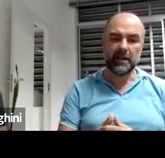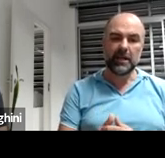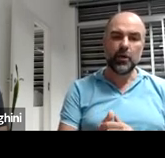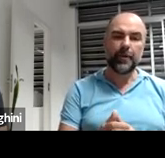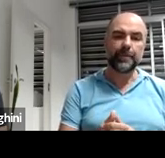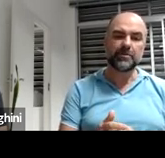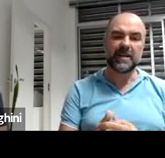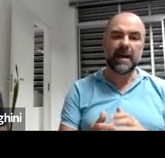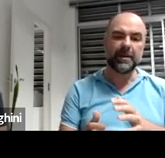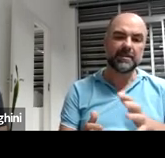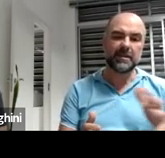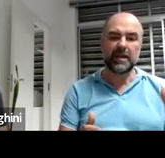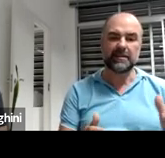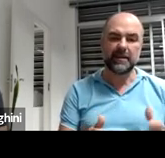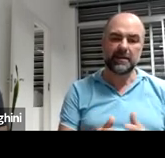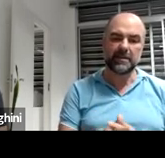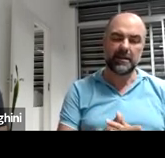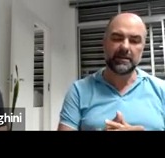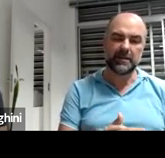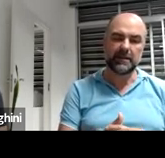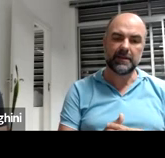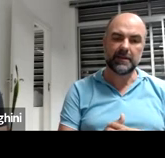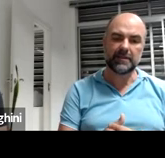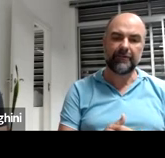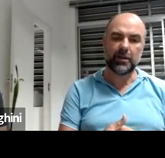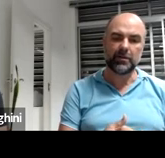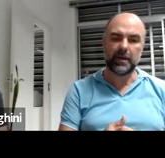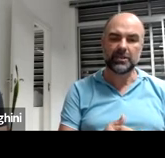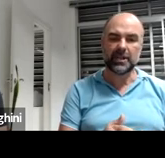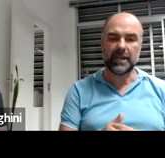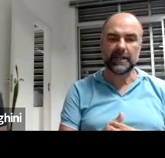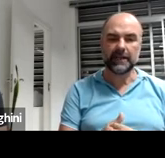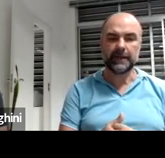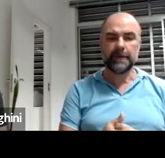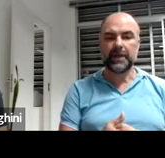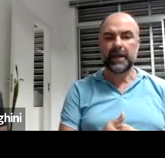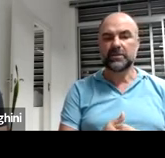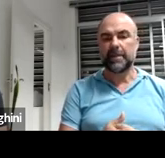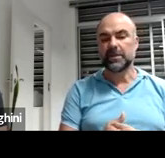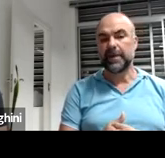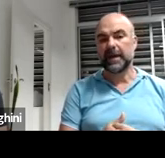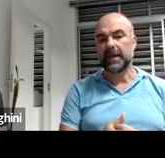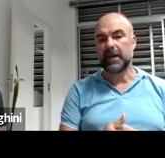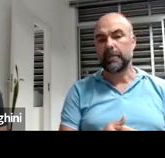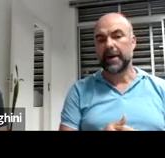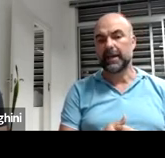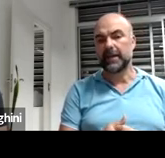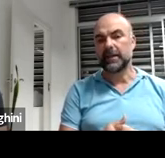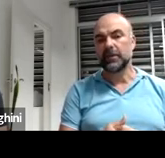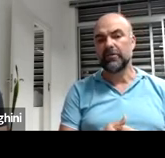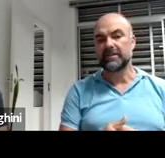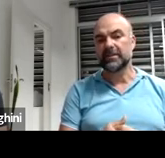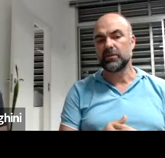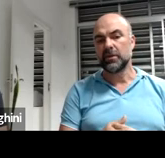interessante. E o próprio Sapiens, que é essa foto à esquerda, né? O Sapiens Park, que é um parque